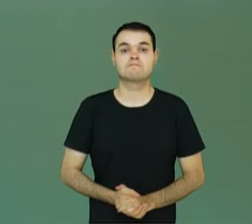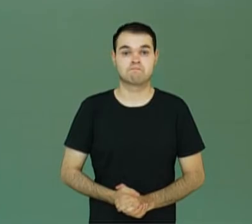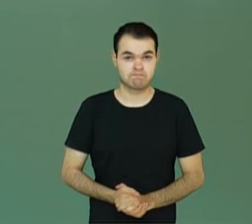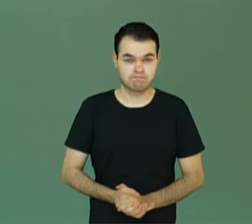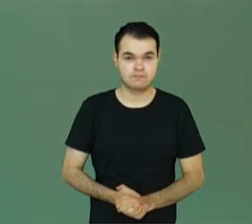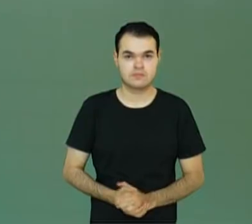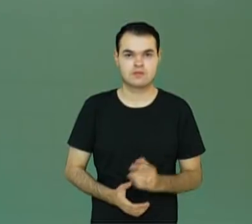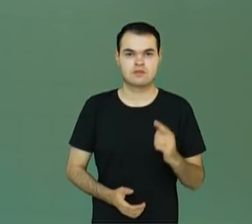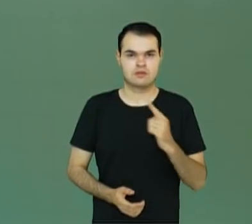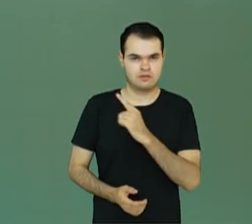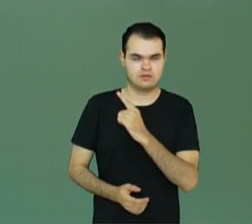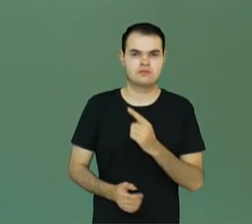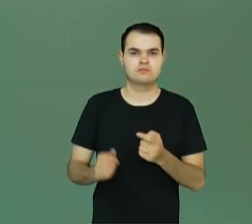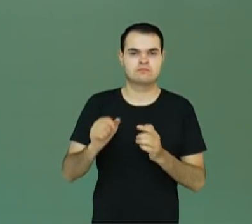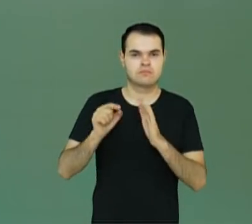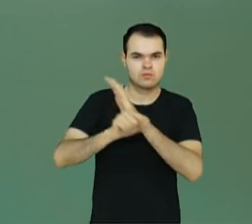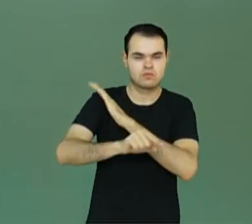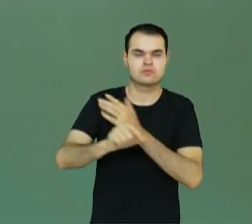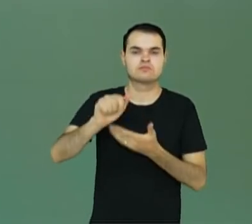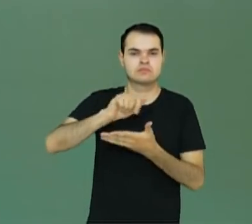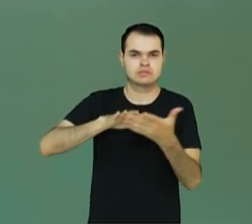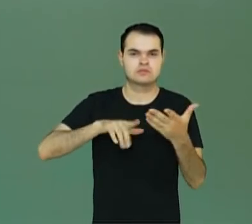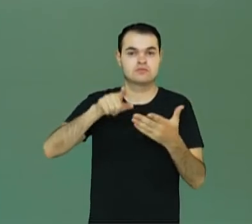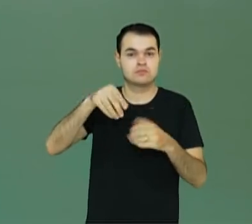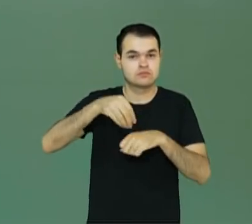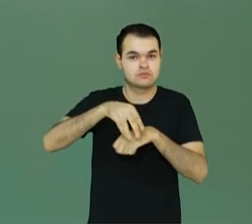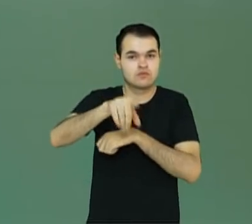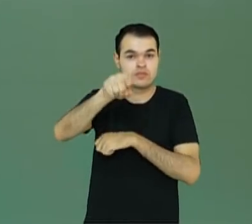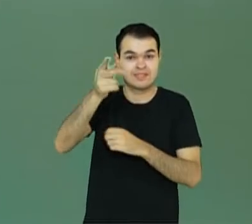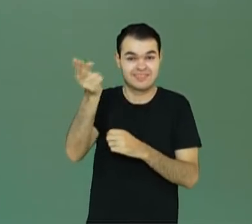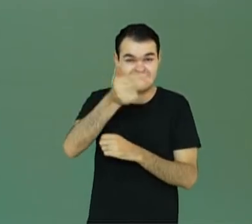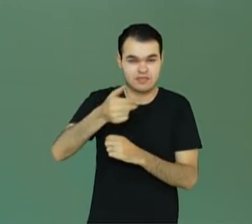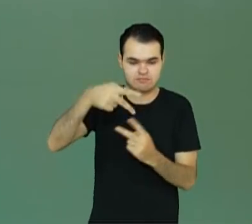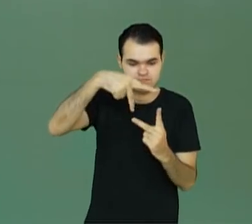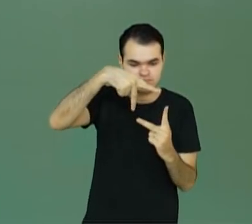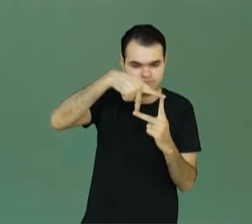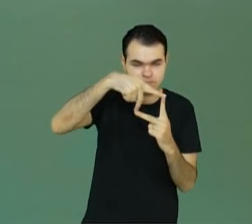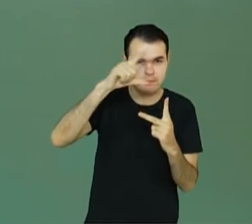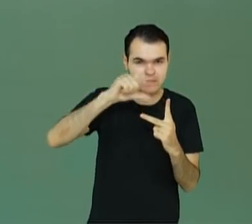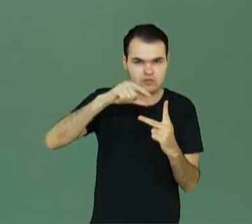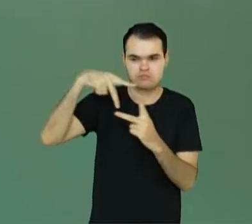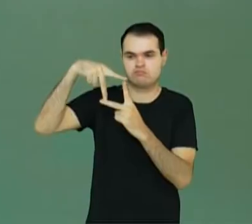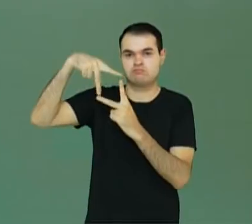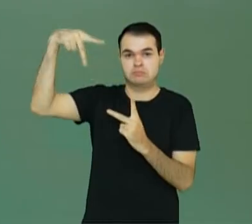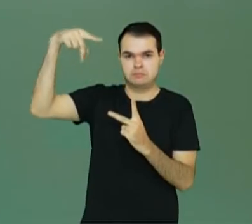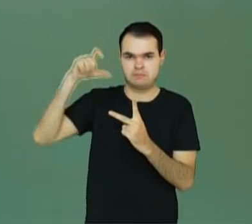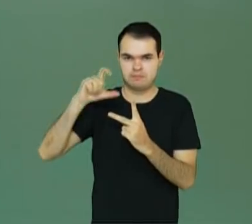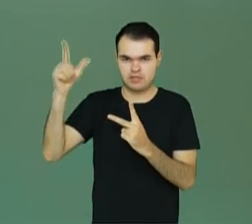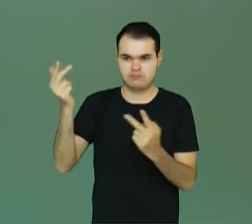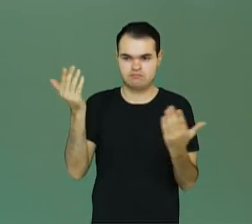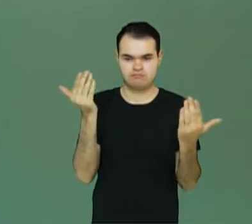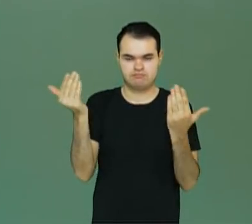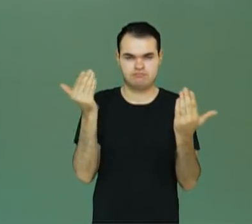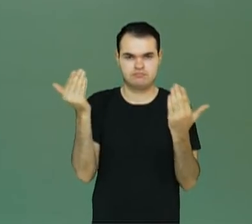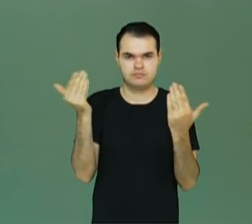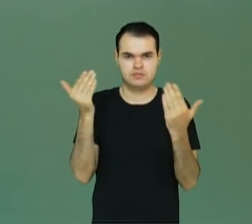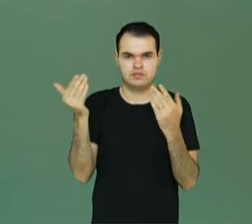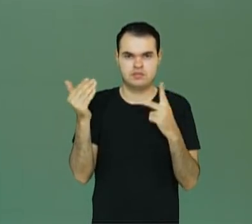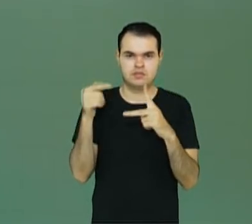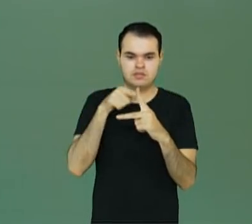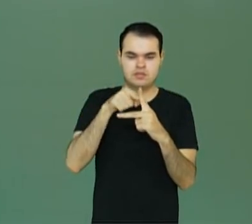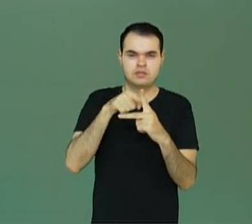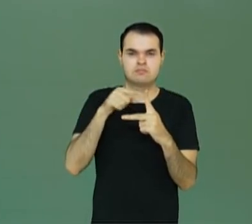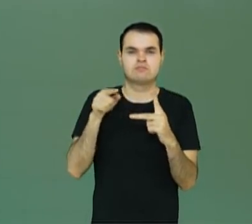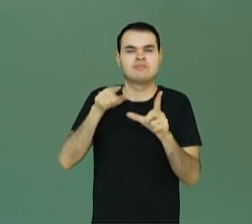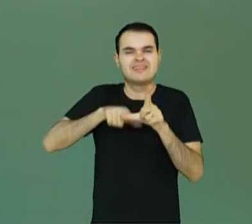Então, pessoal, nesse exercício eu tinha sugerido que você desenhasse os dois quadradinhos, o quadrado menor e o quadrado maior, e usasse medidas